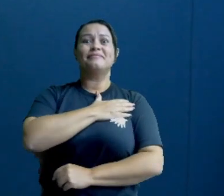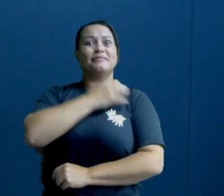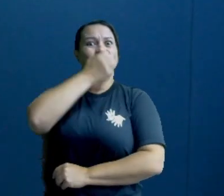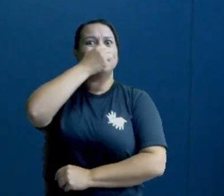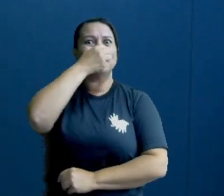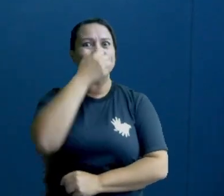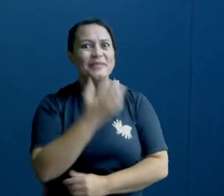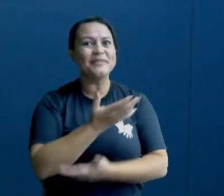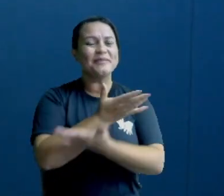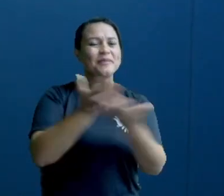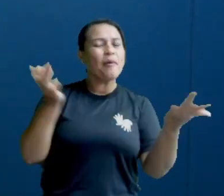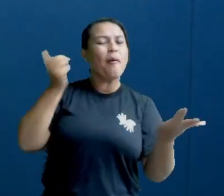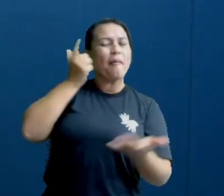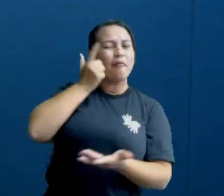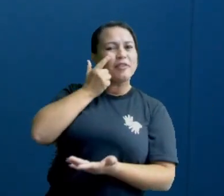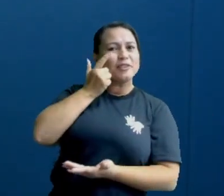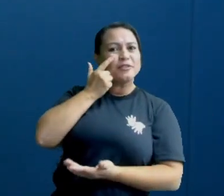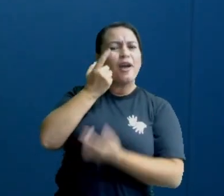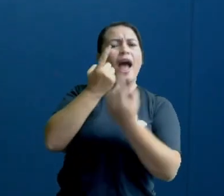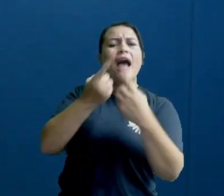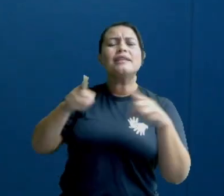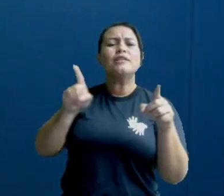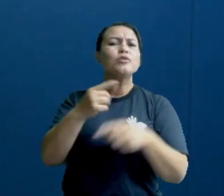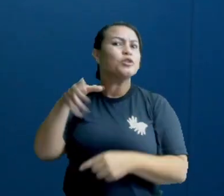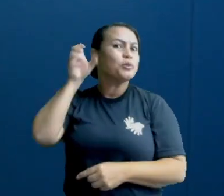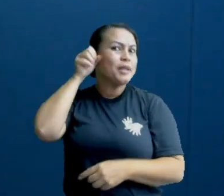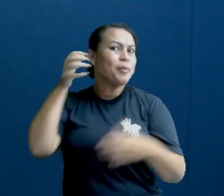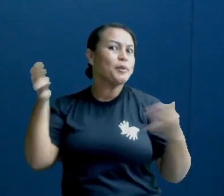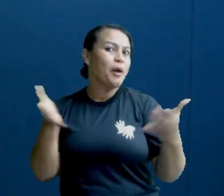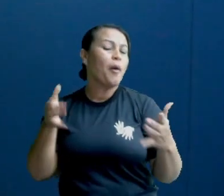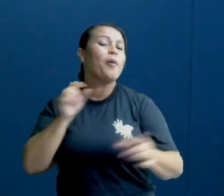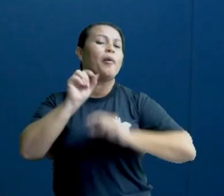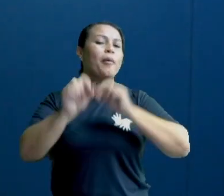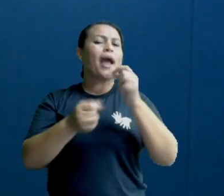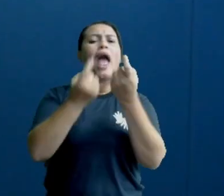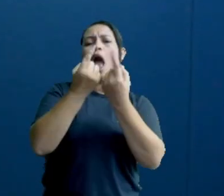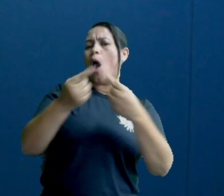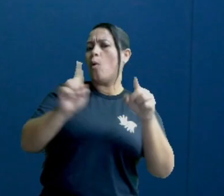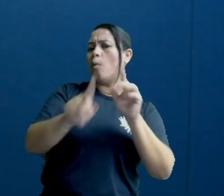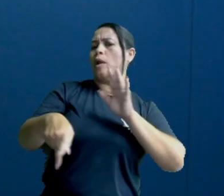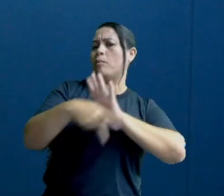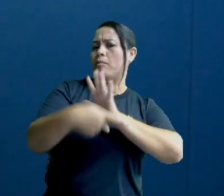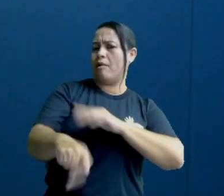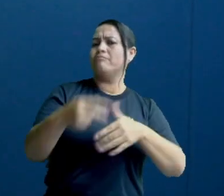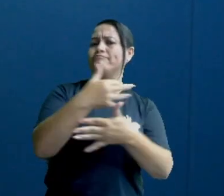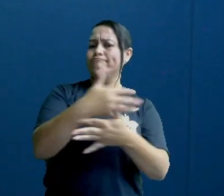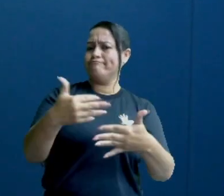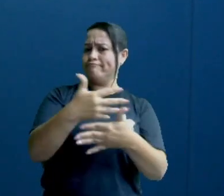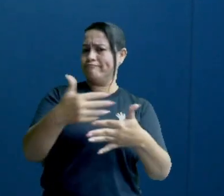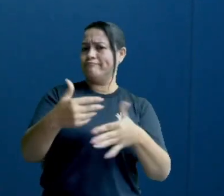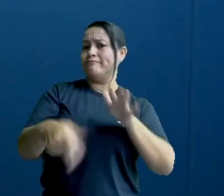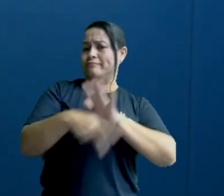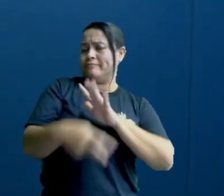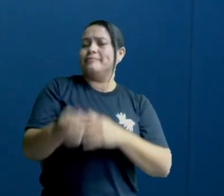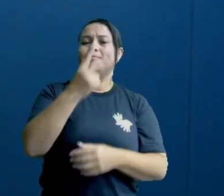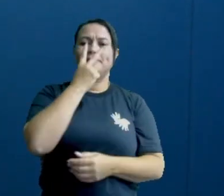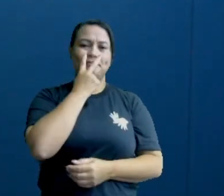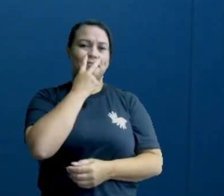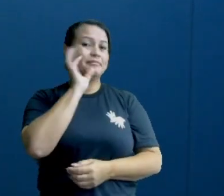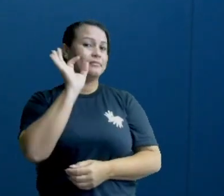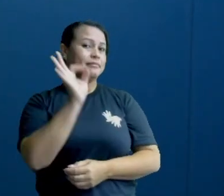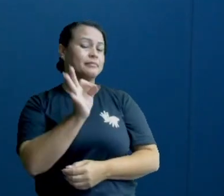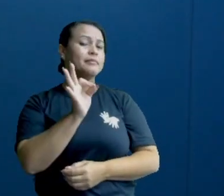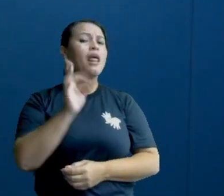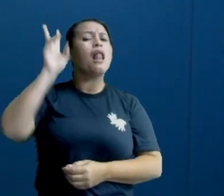Muito bom, ó. Essa musiquinha que a gente escutou agora é o hino da nossa cidade, tá certo? O hino de Vitória de Santo